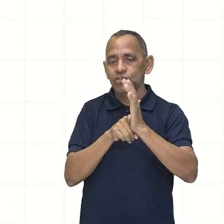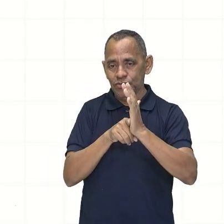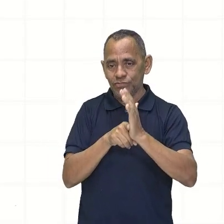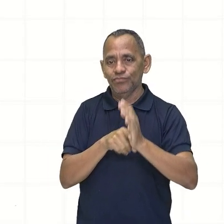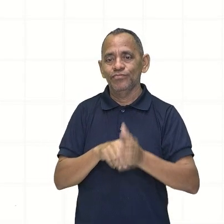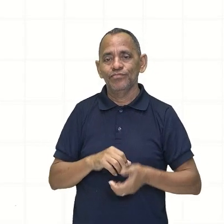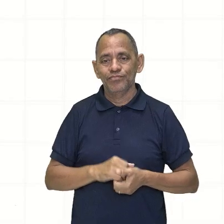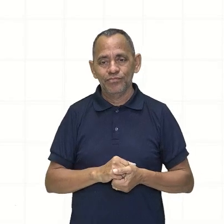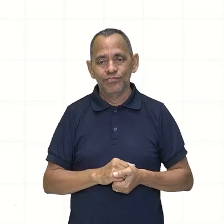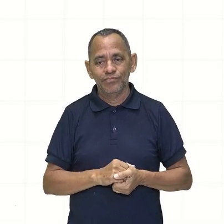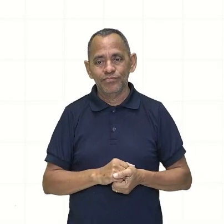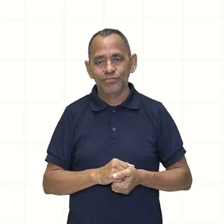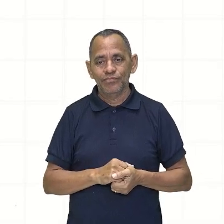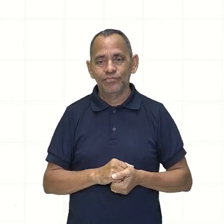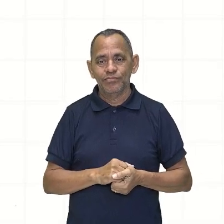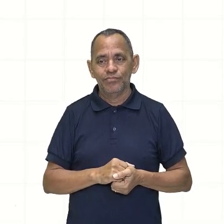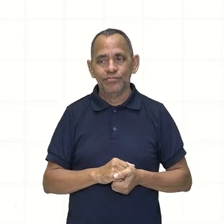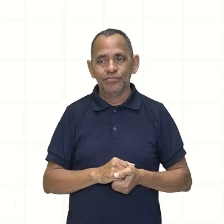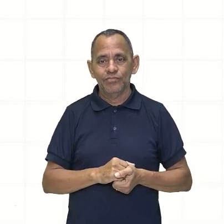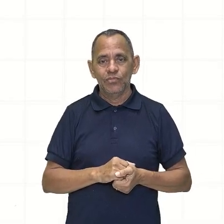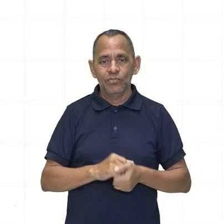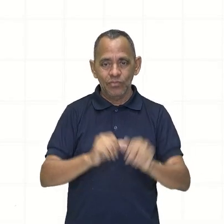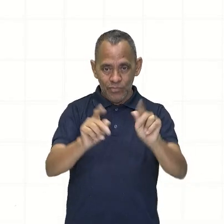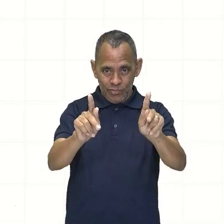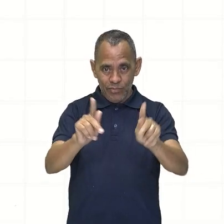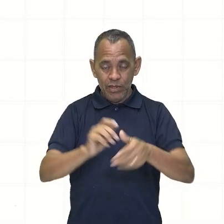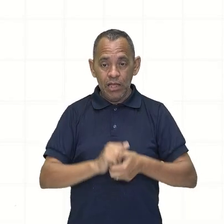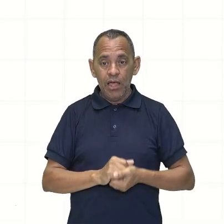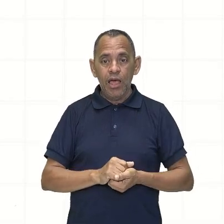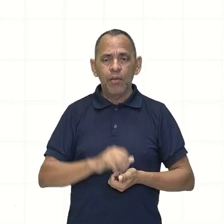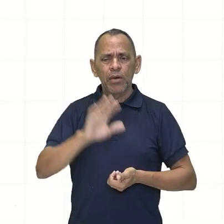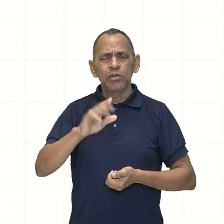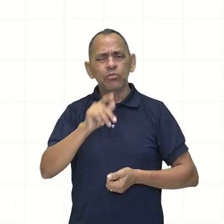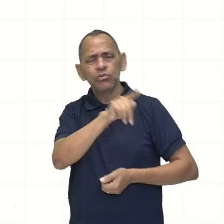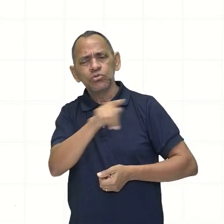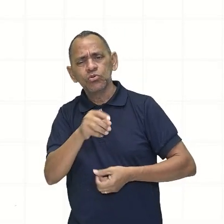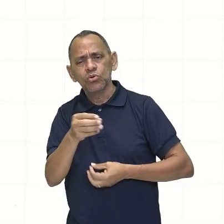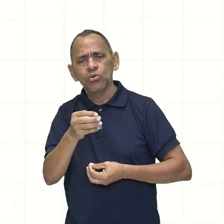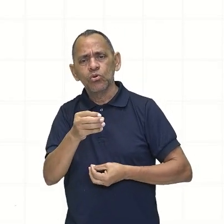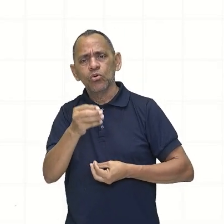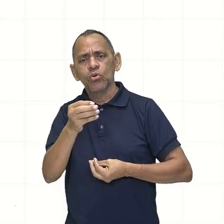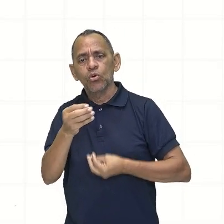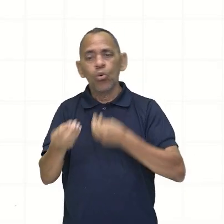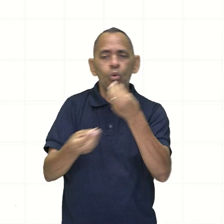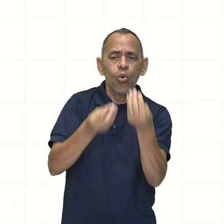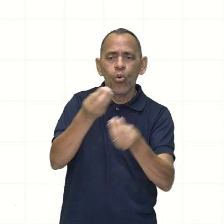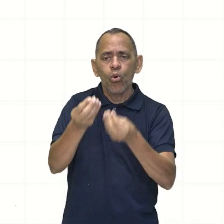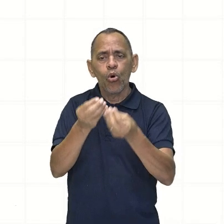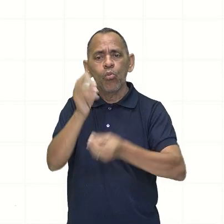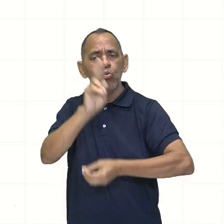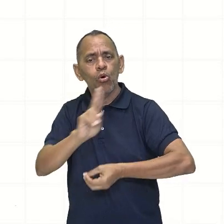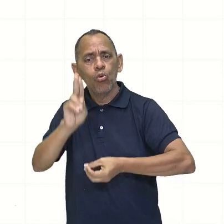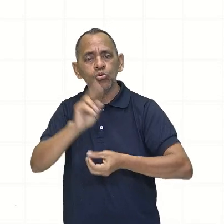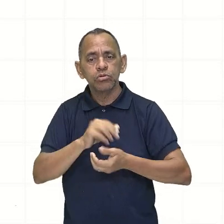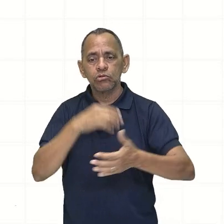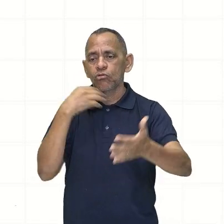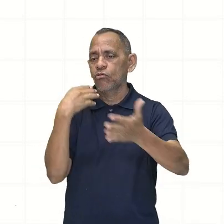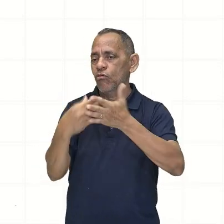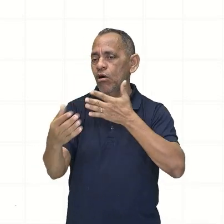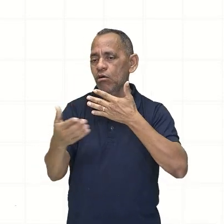negativo. Tá bom? Ah, professor, e quando é que eu utilizo isso? Em qualquer